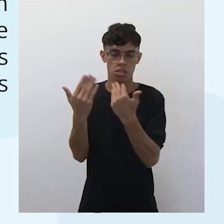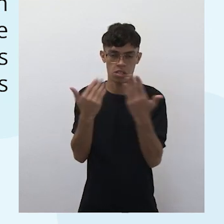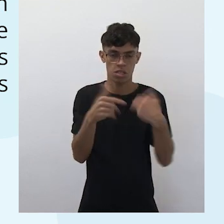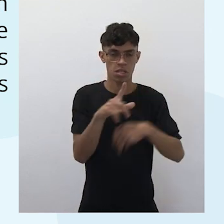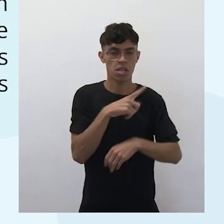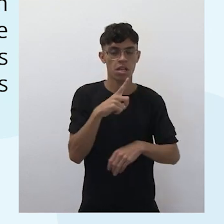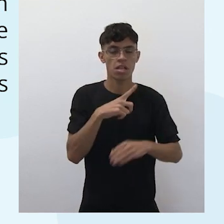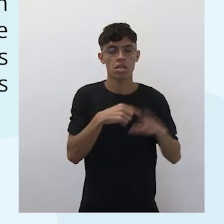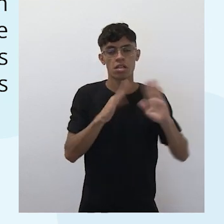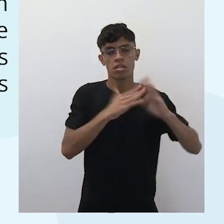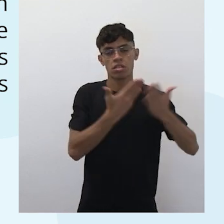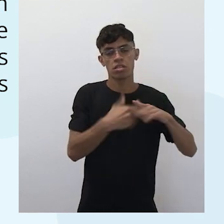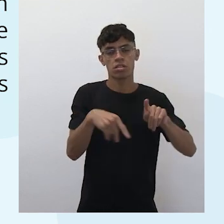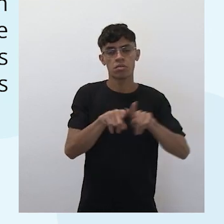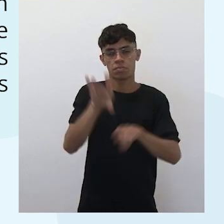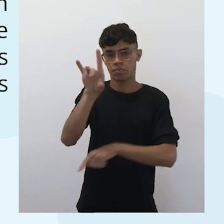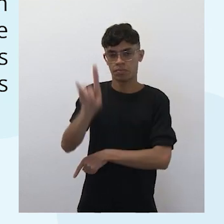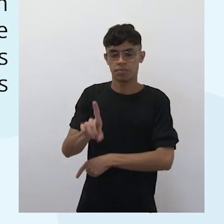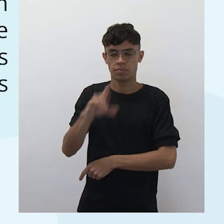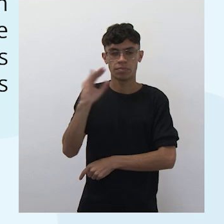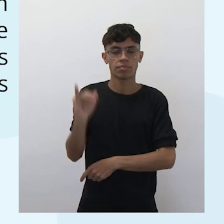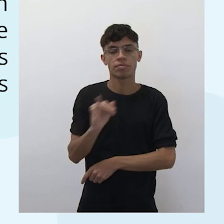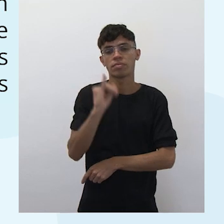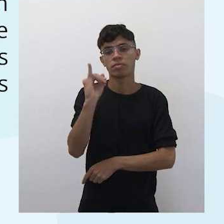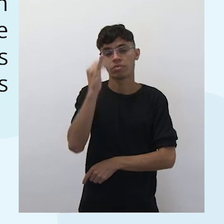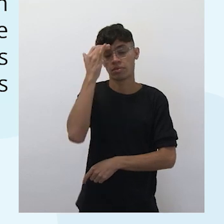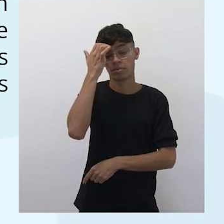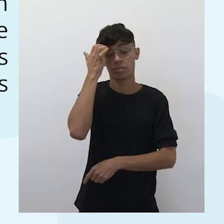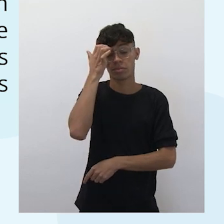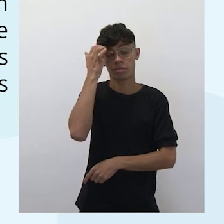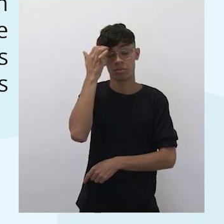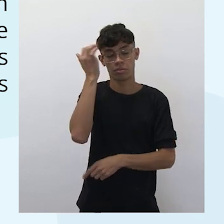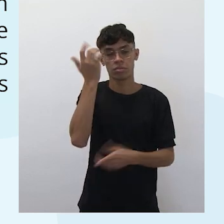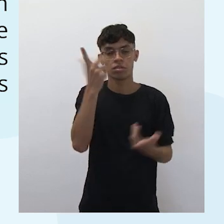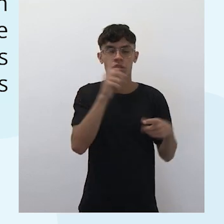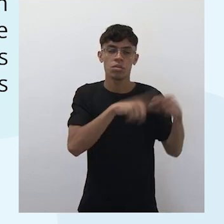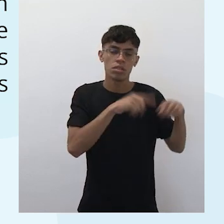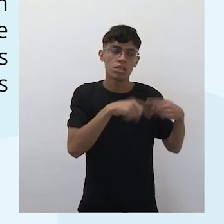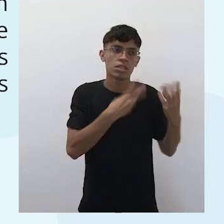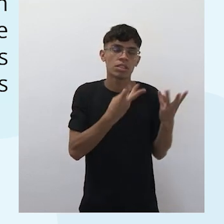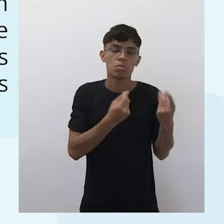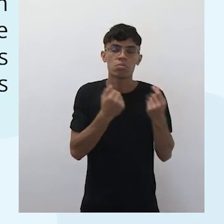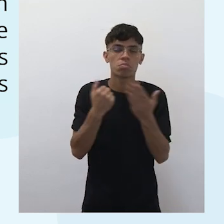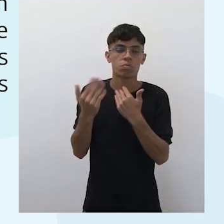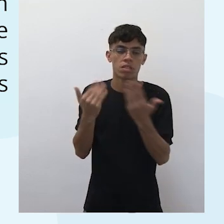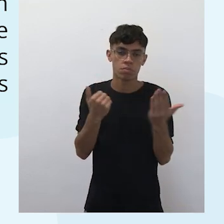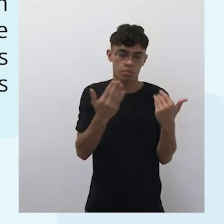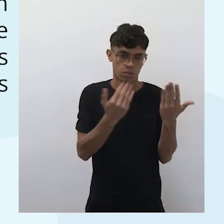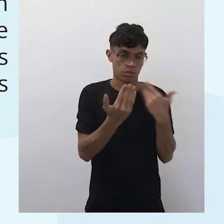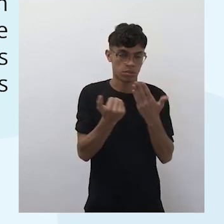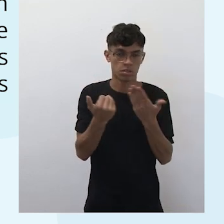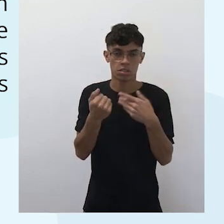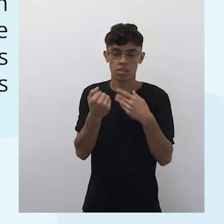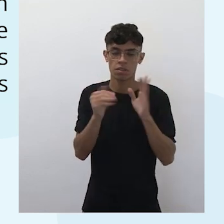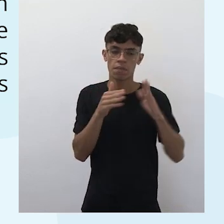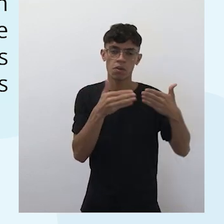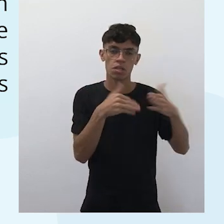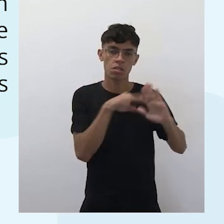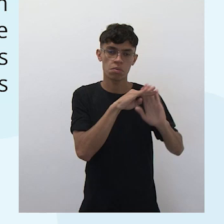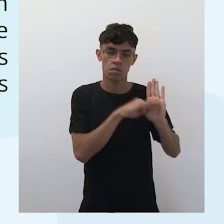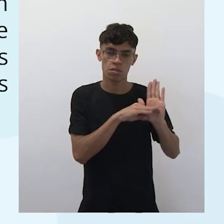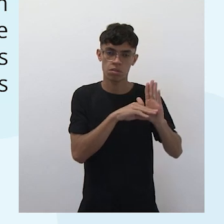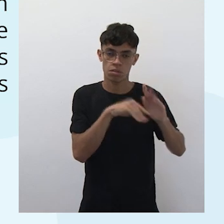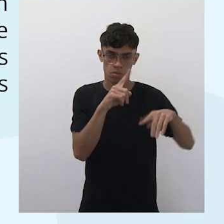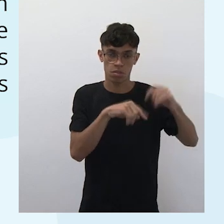escolares e de editorias de ensino. Então é importante, né, a gente buscar esses elementos e partir de uma conversa embasado em materiais.